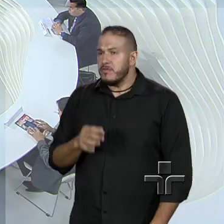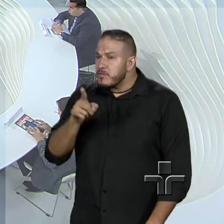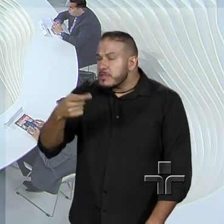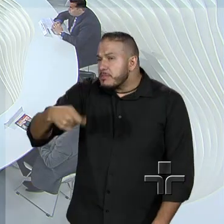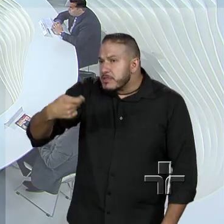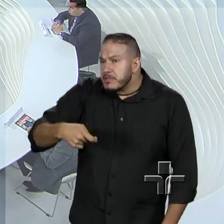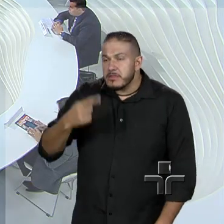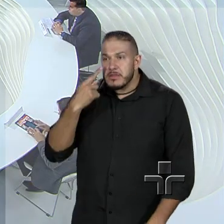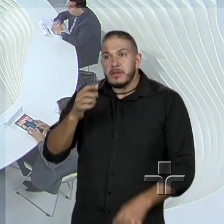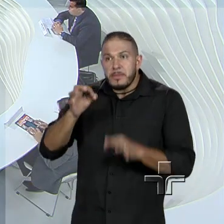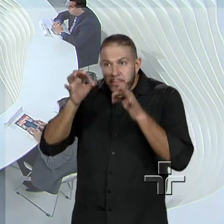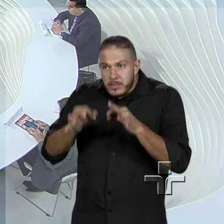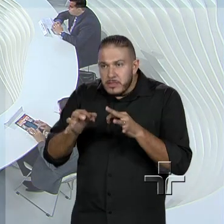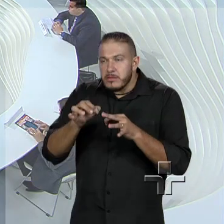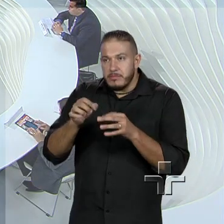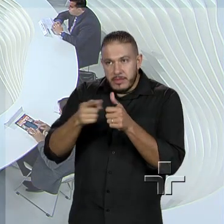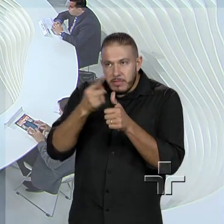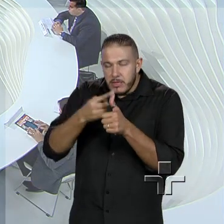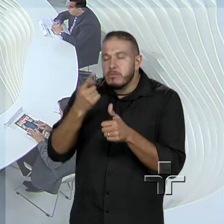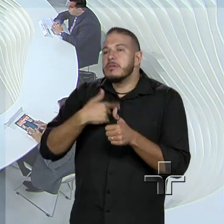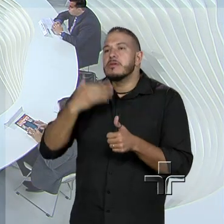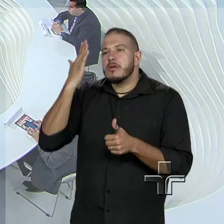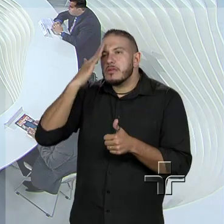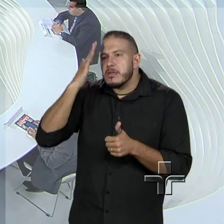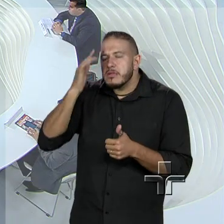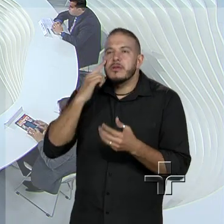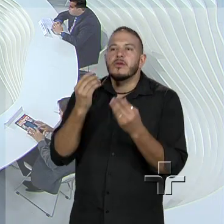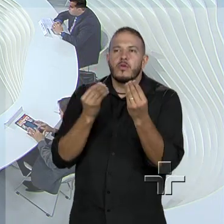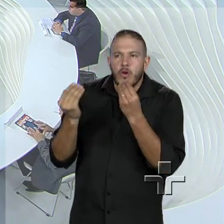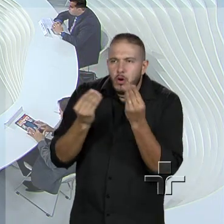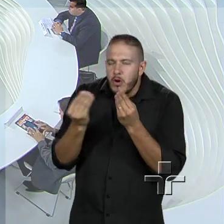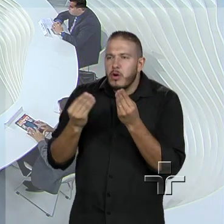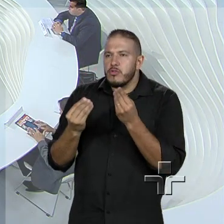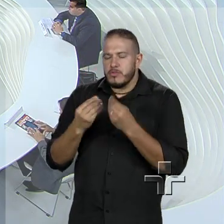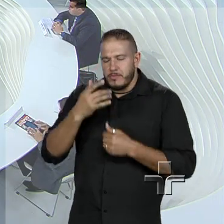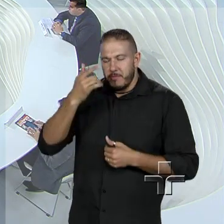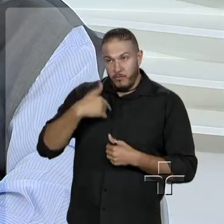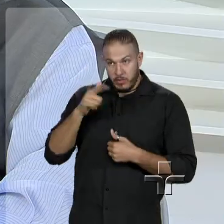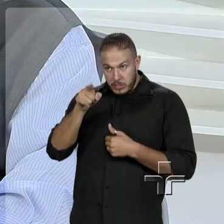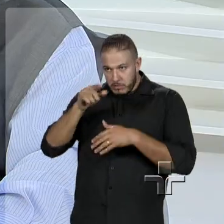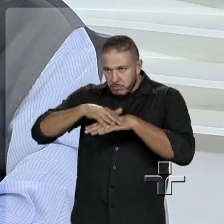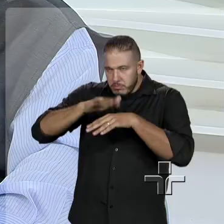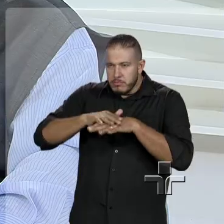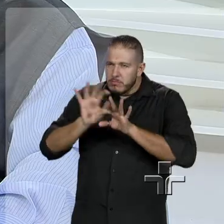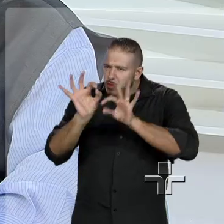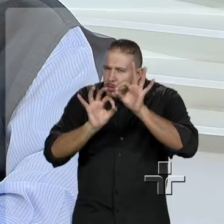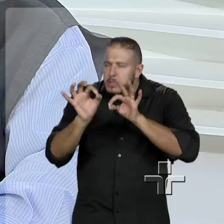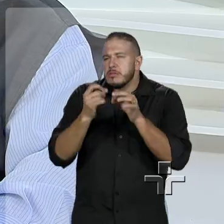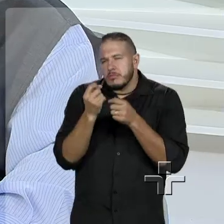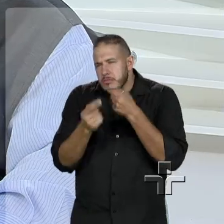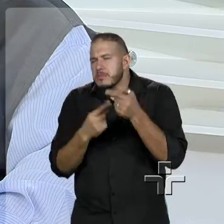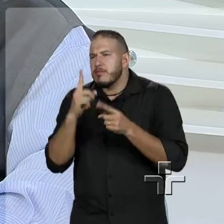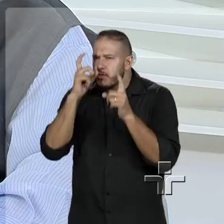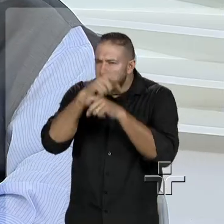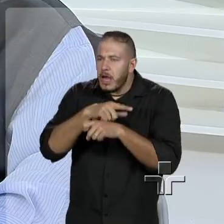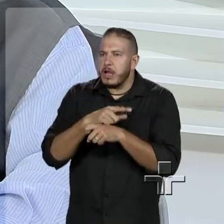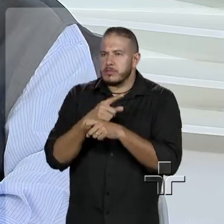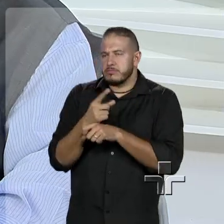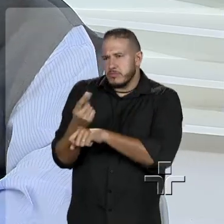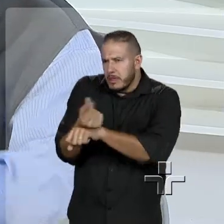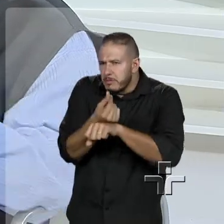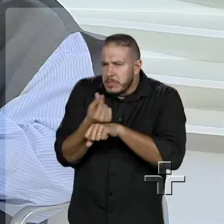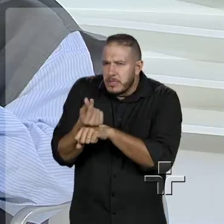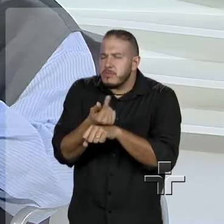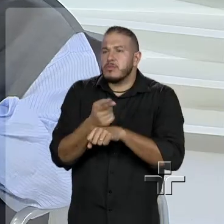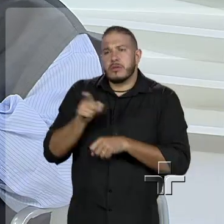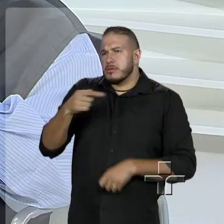precisa, na verdade, entender como funciona, saber como você corrige algumas das dificuldades do capitalismo, que é